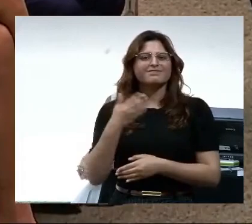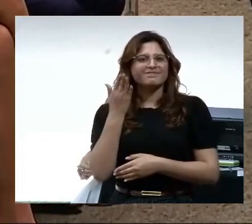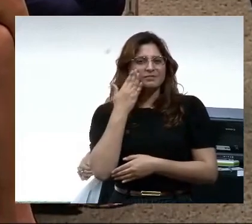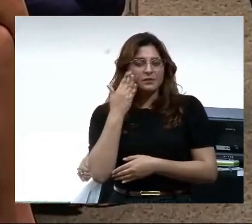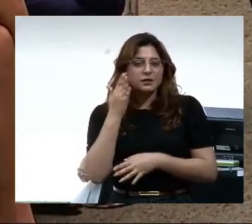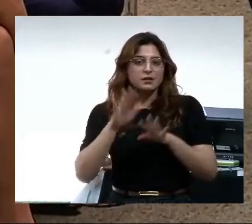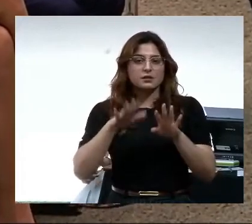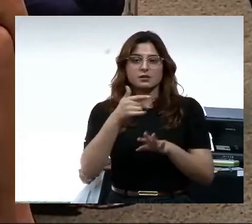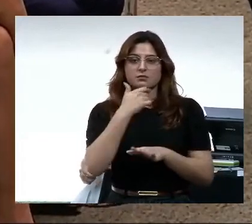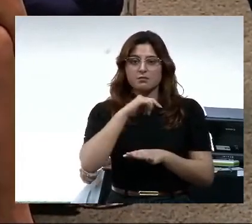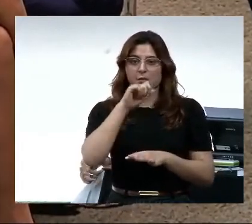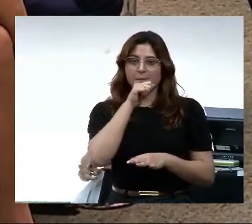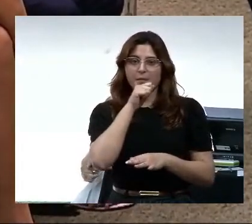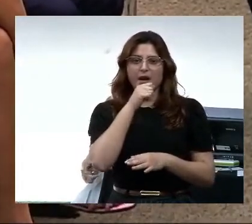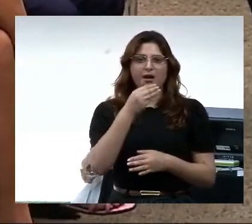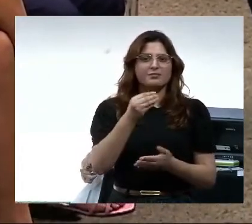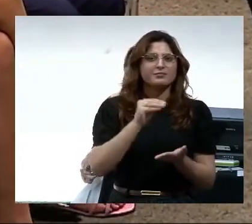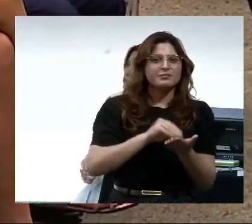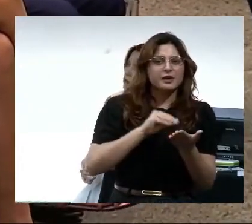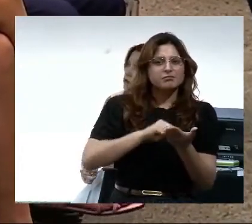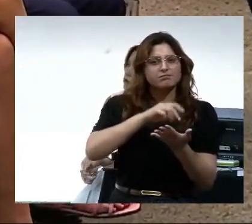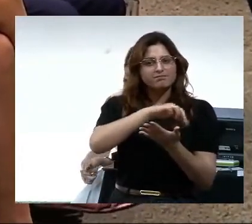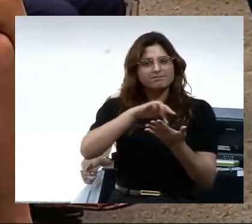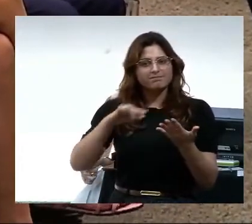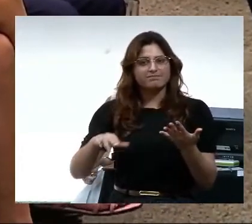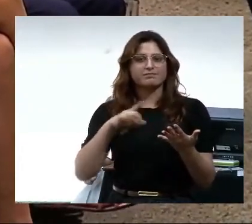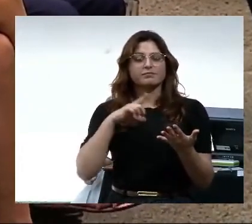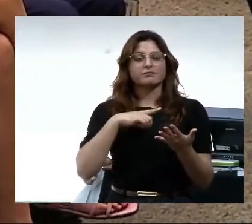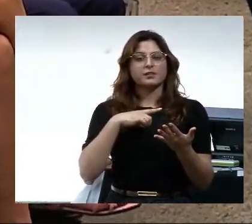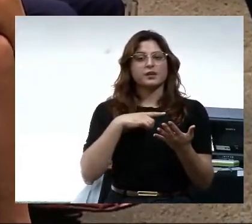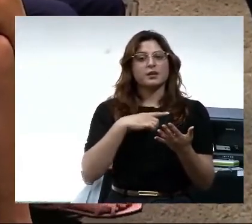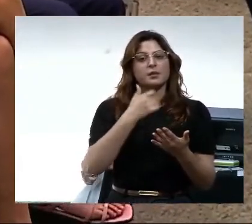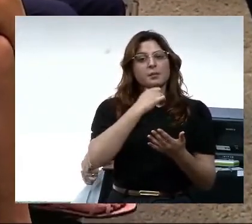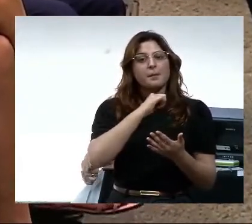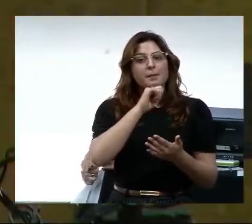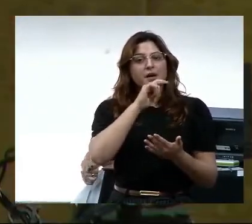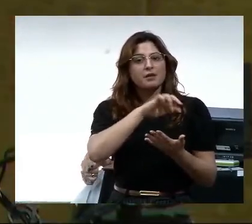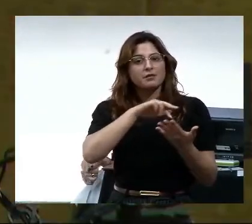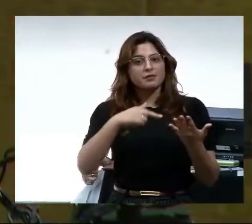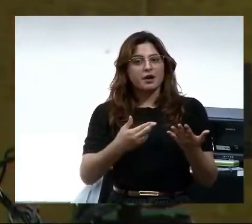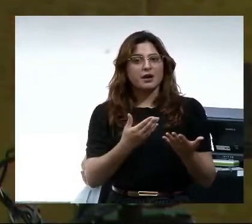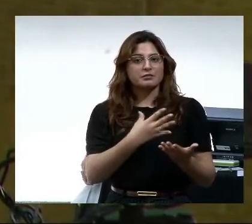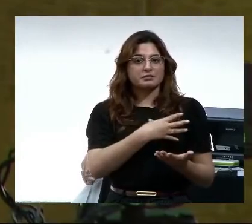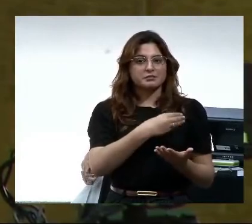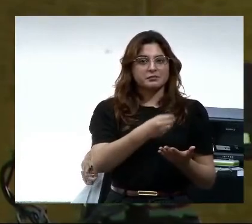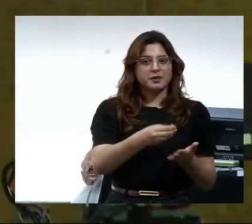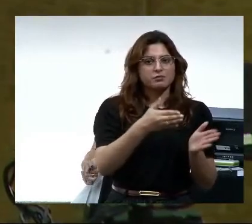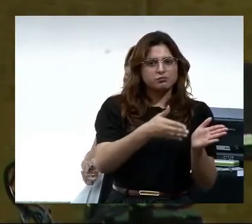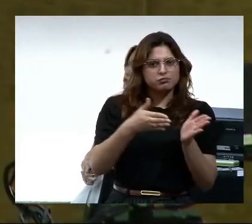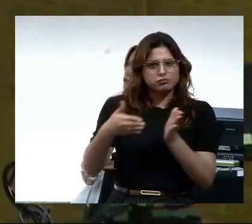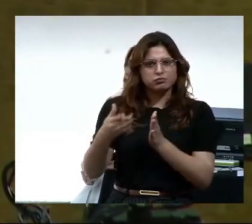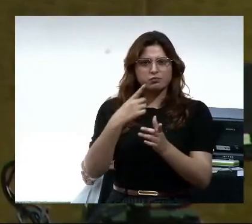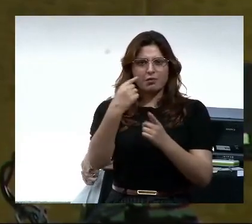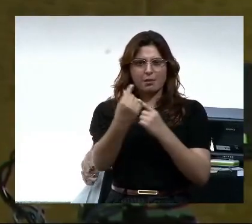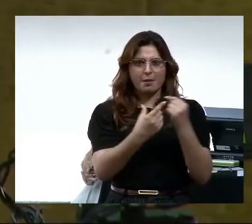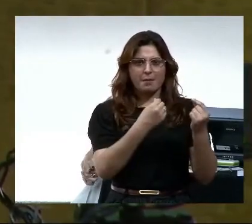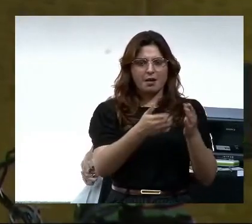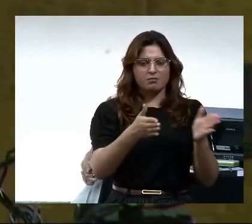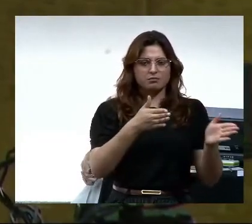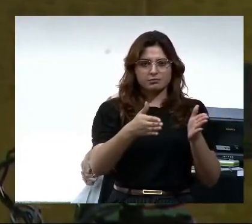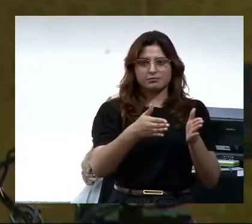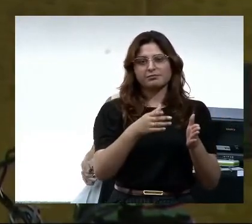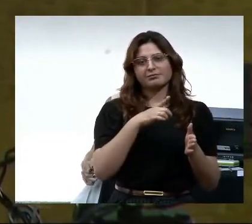mãe, um filho, uma filha, que passa longos períodos fora de casa, porque está se dedicando a trabalhar por sua